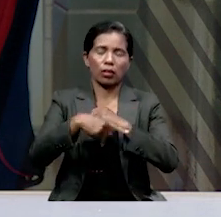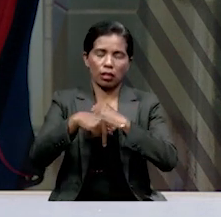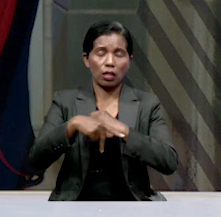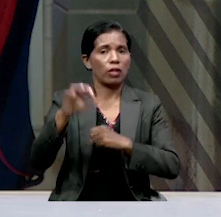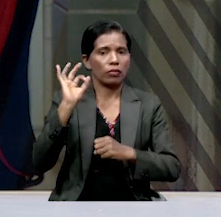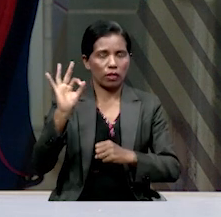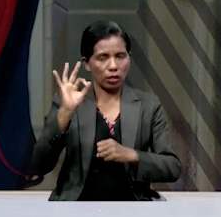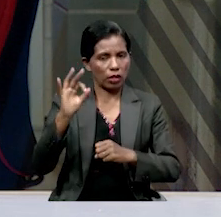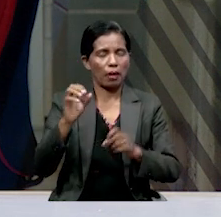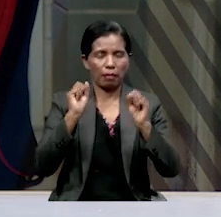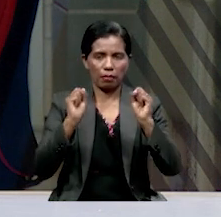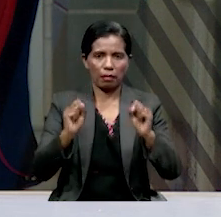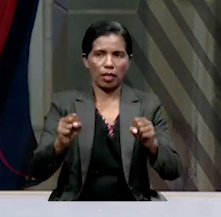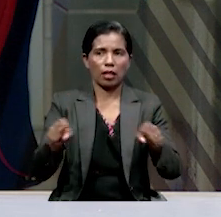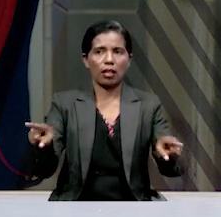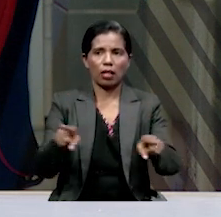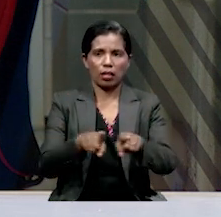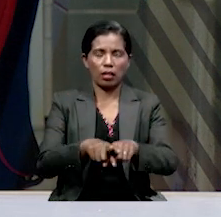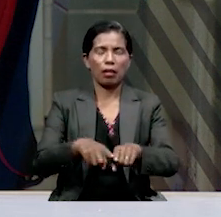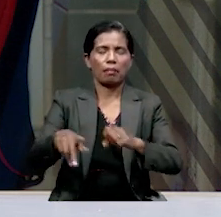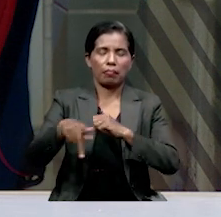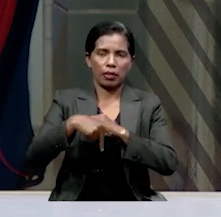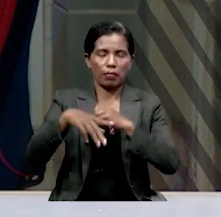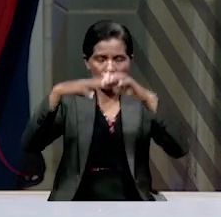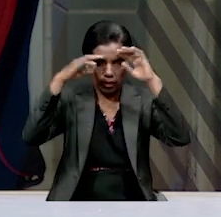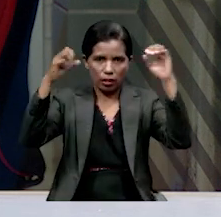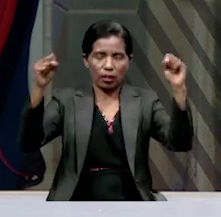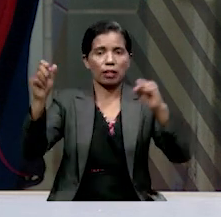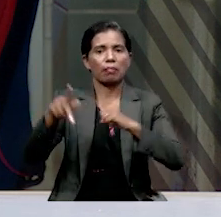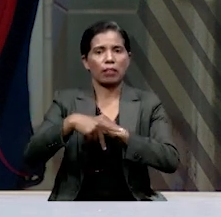Nobele Kandidataan Ba Presidenti Partido.